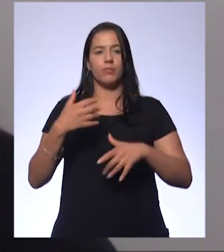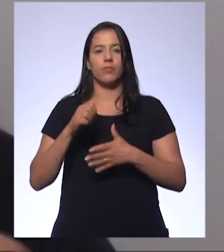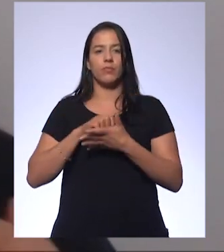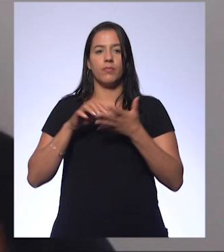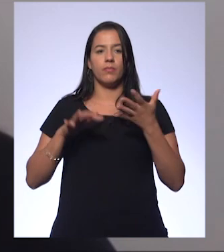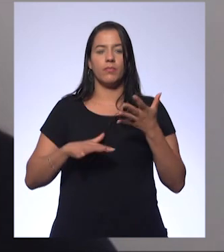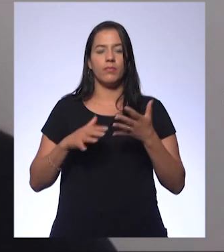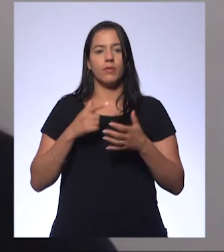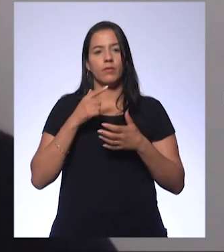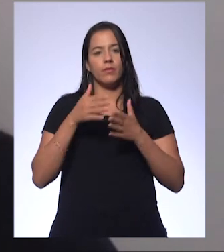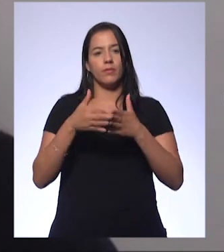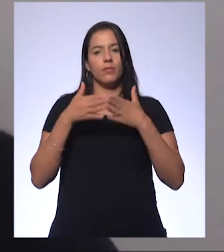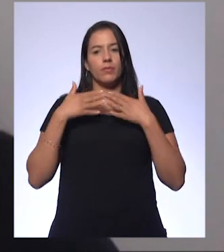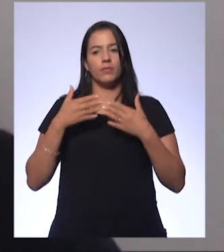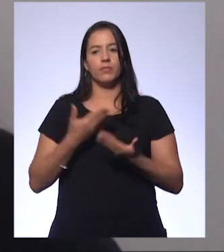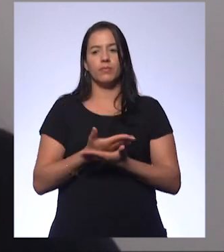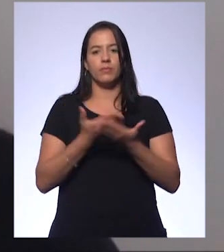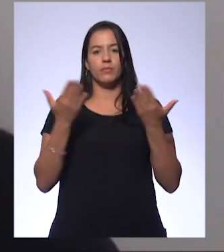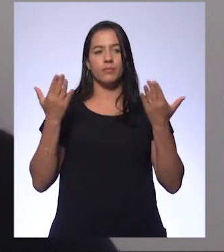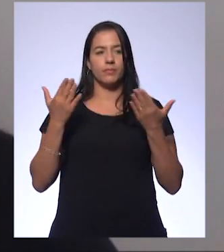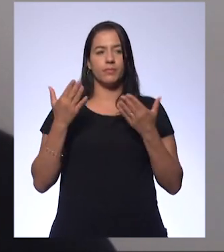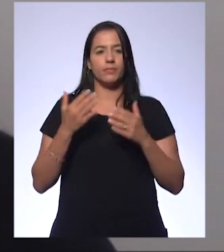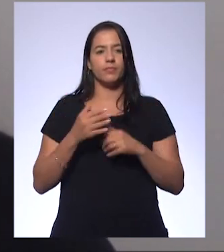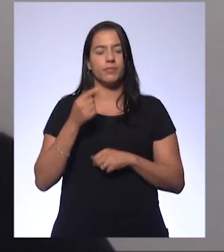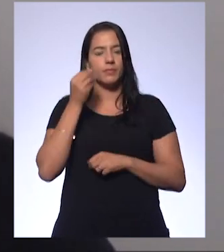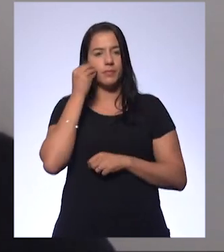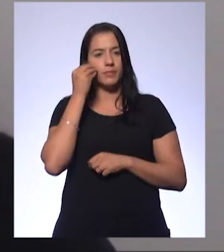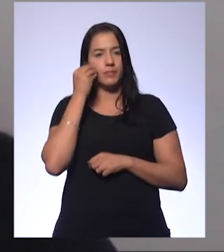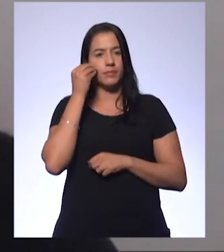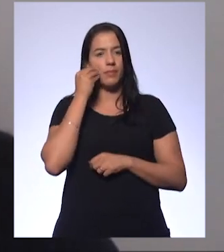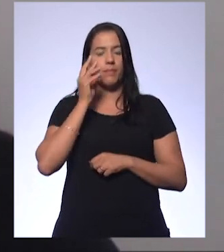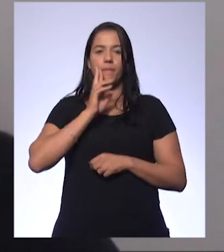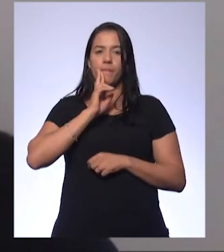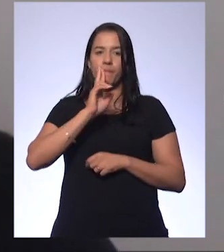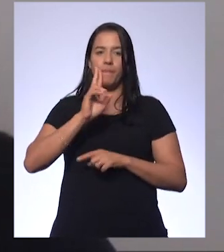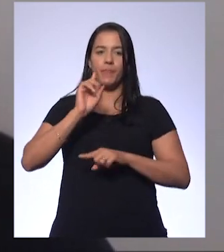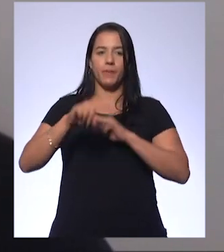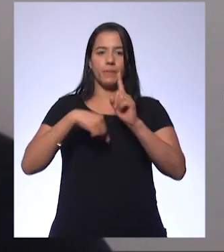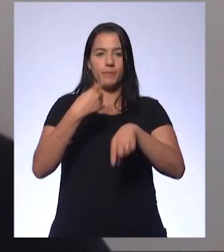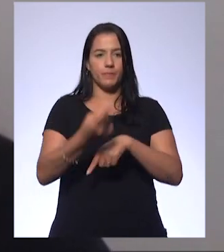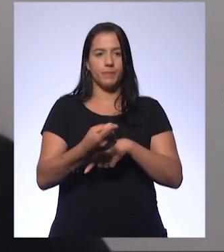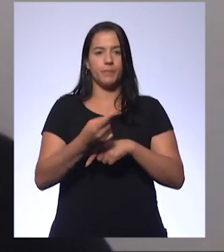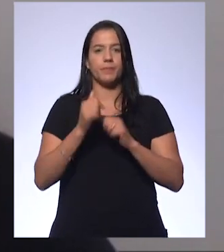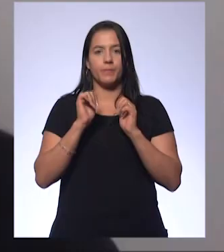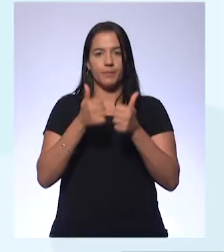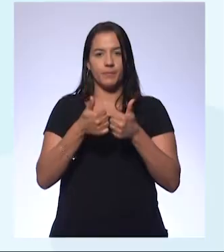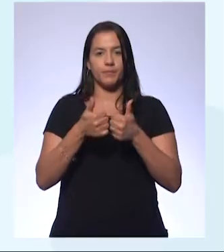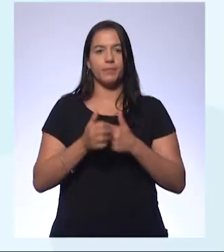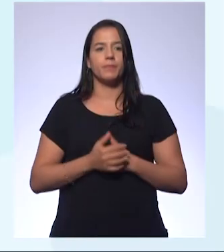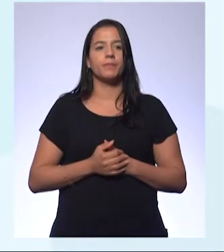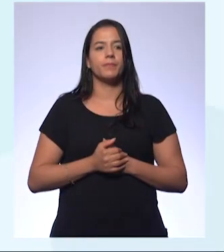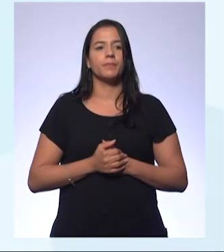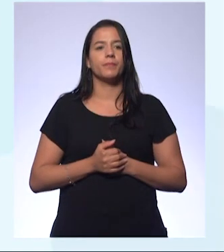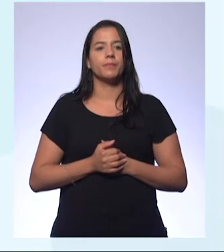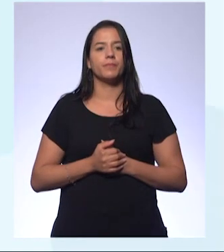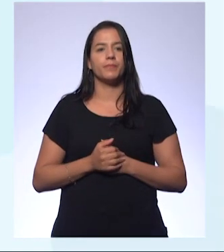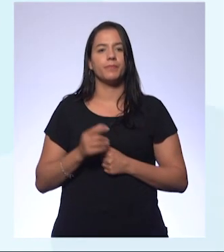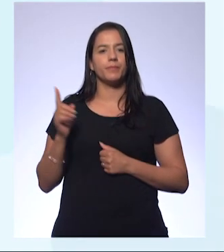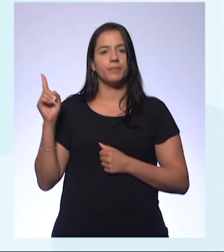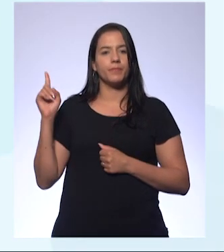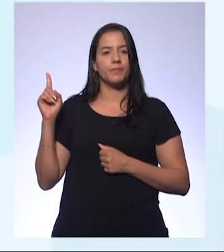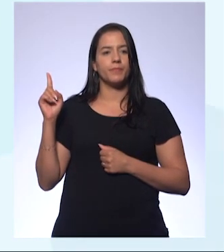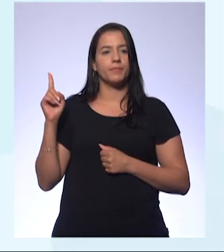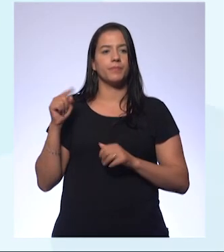atividade e vou pedir para vocês tentarem resolver depois com o professor de vocês, tá? Então, vamos lá.